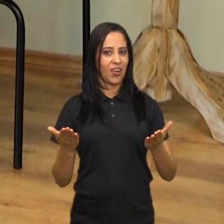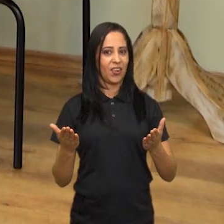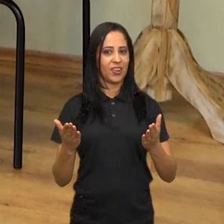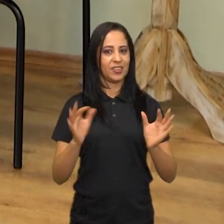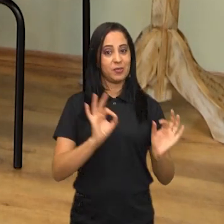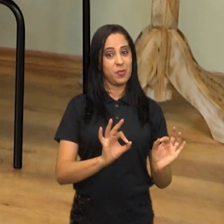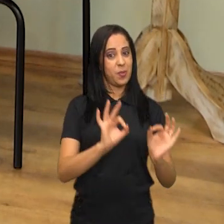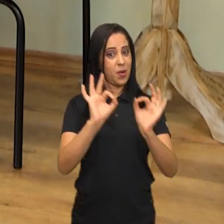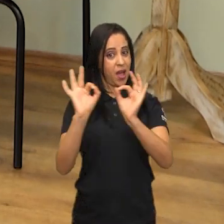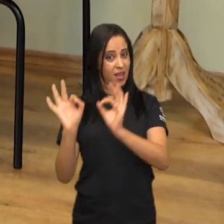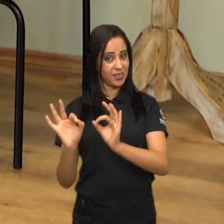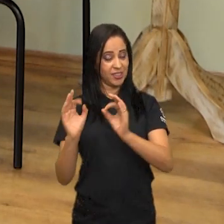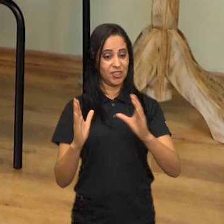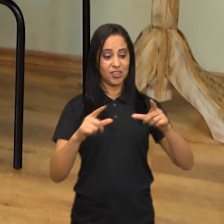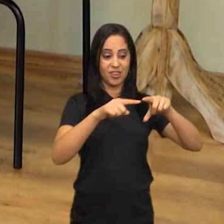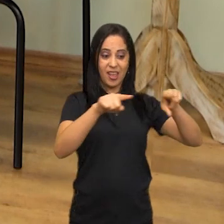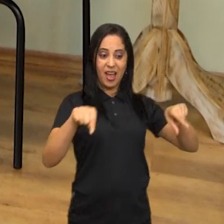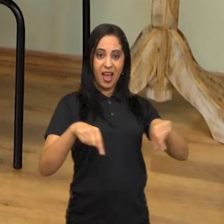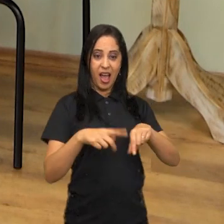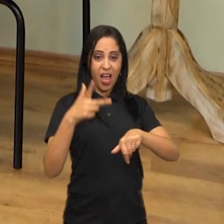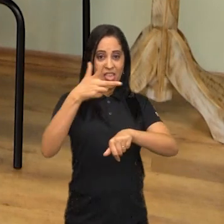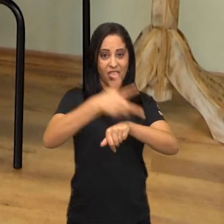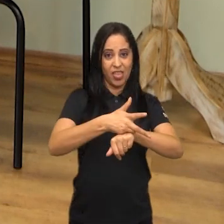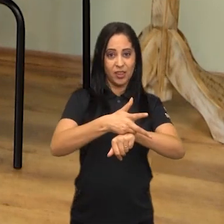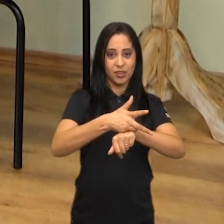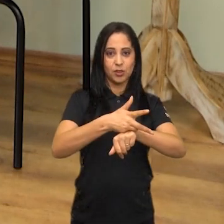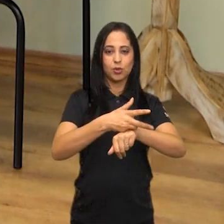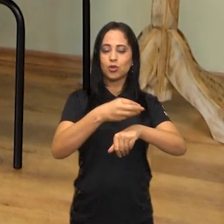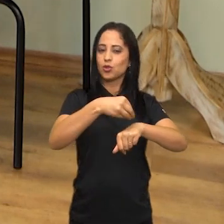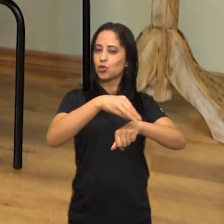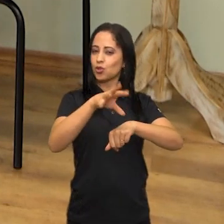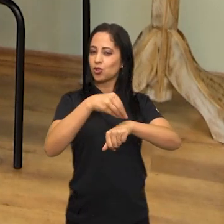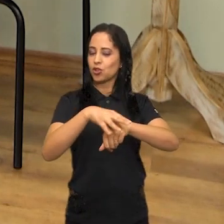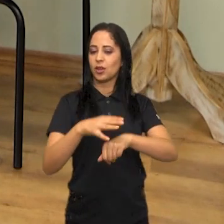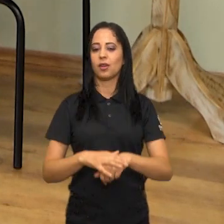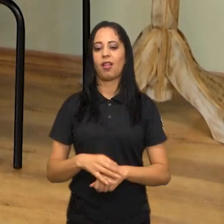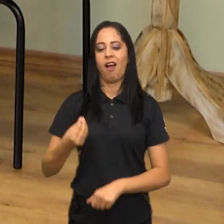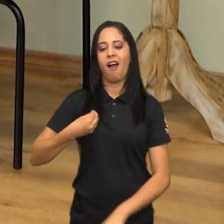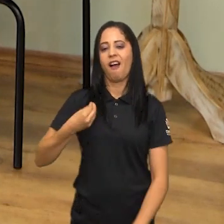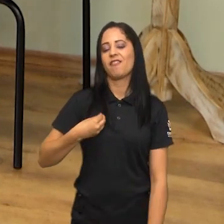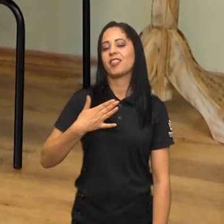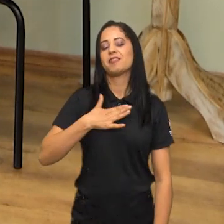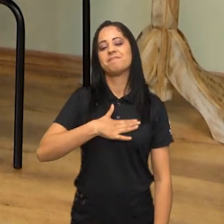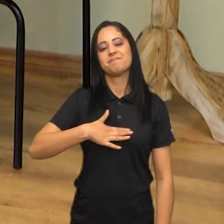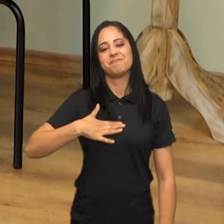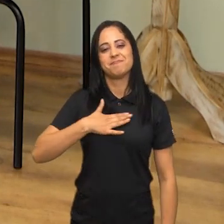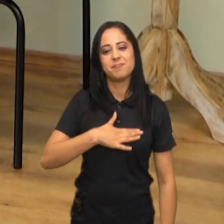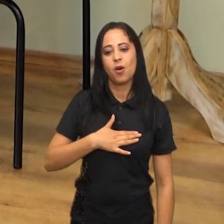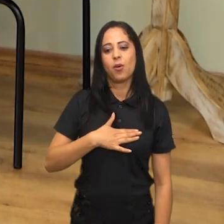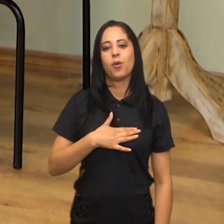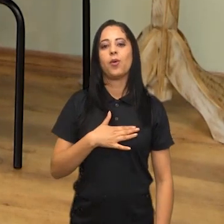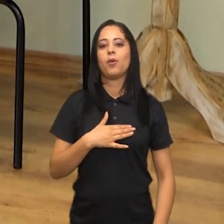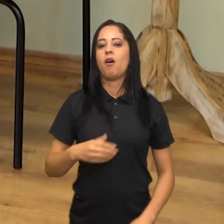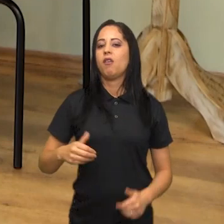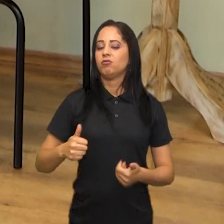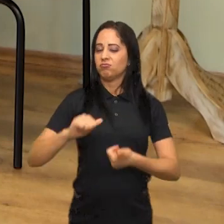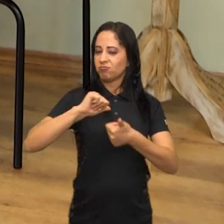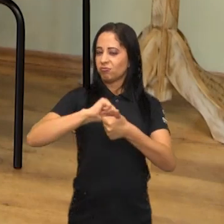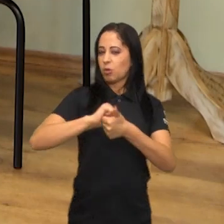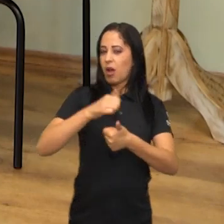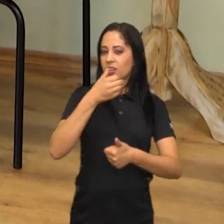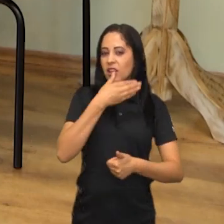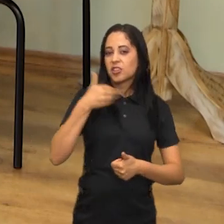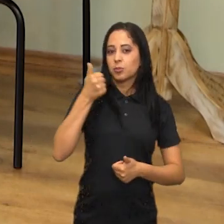o estúdio para pegar aí algumas outras dicas para uma qualidade de vida gostosa, mulher com qualidade e